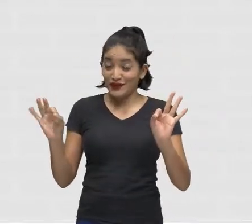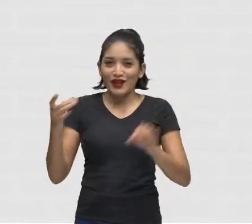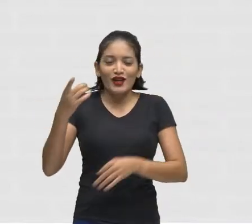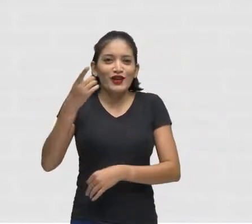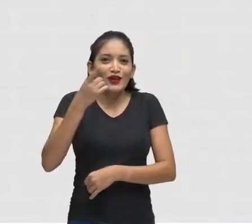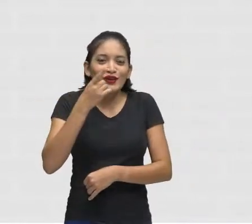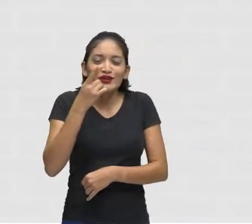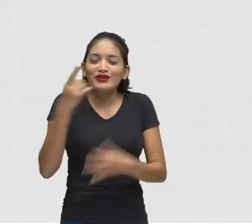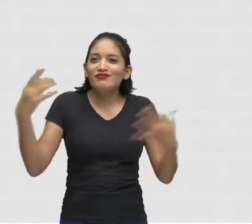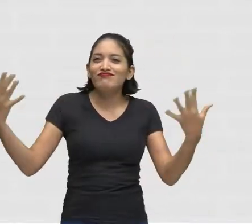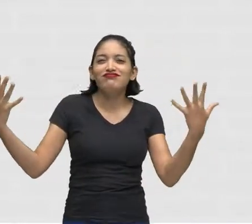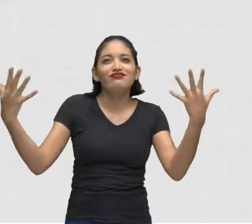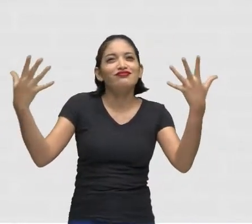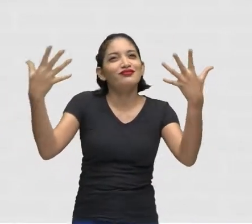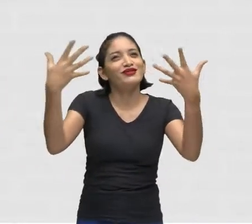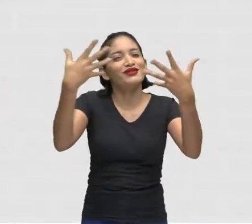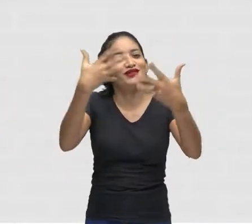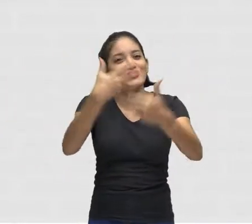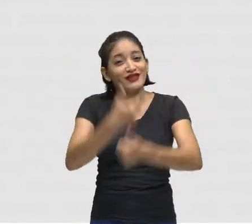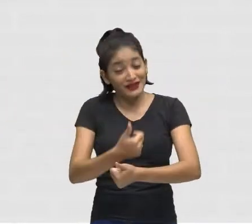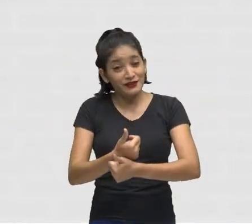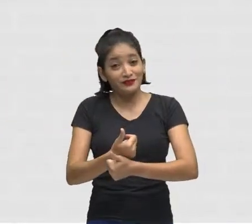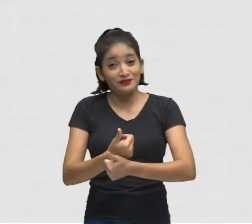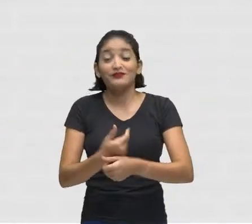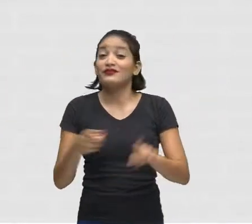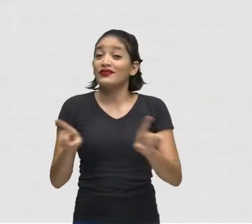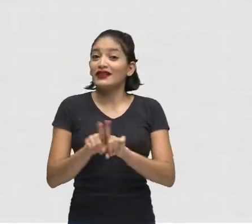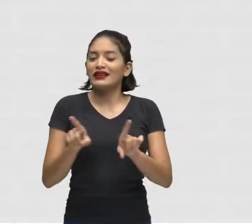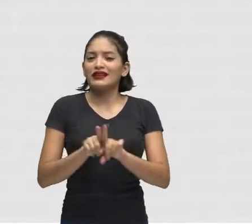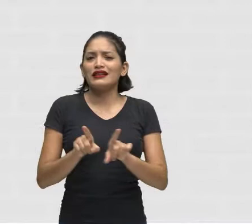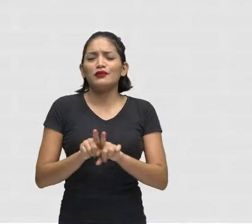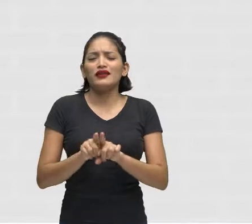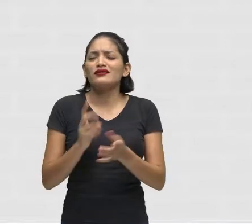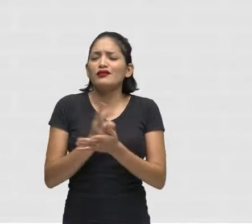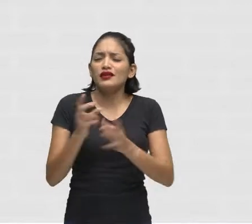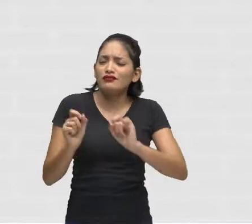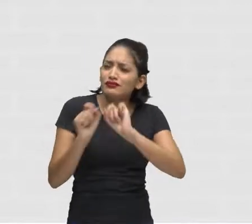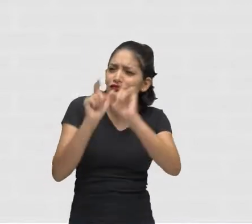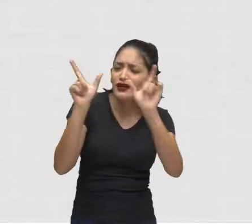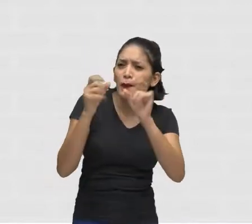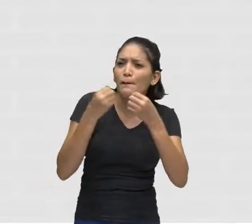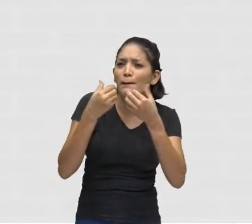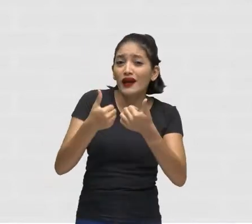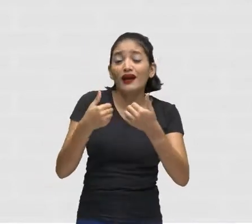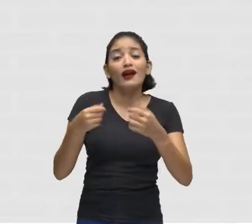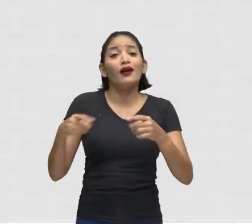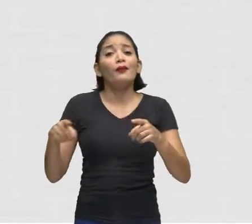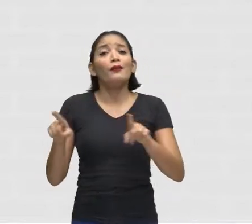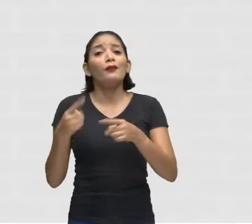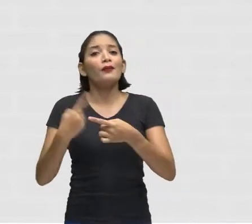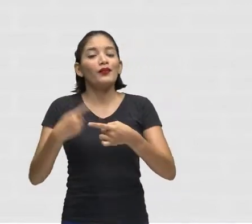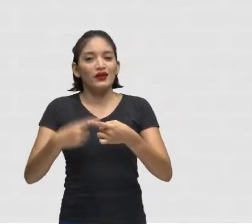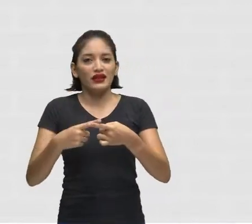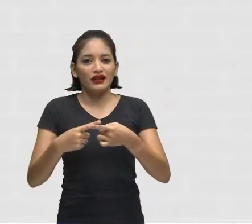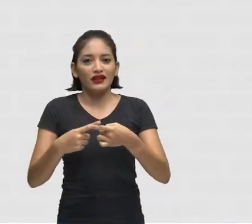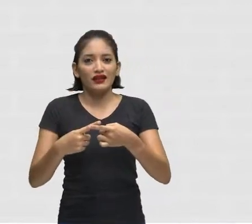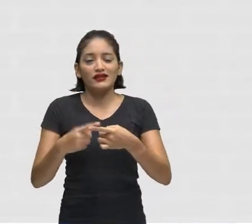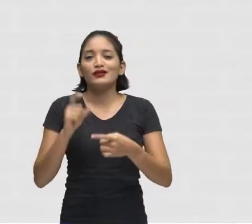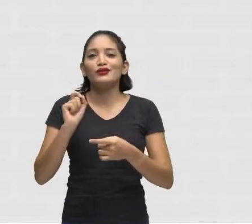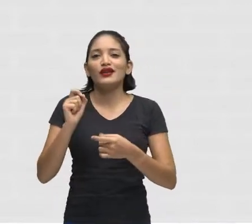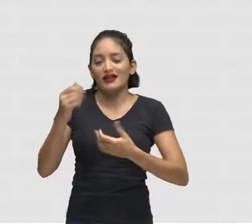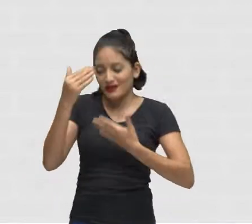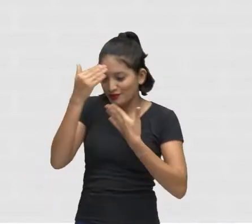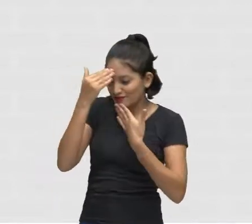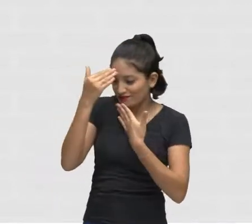está maravilhoso. E aí, sempre eu acordo, Afonso, bem. Por quê? Porque nós temos gratidão